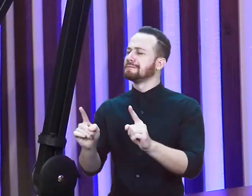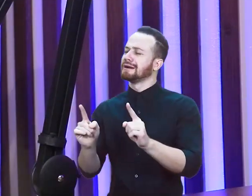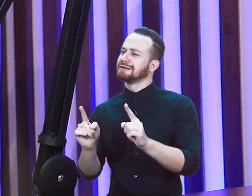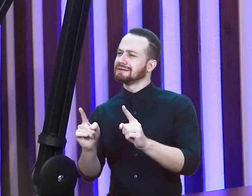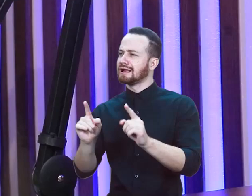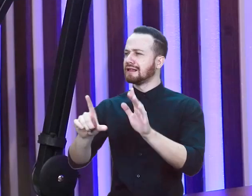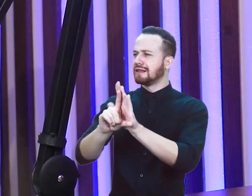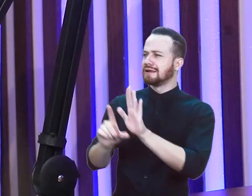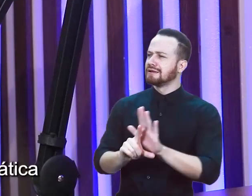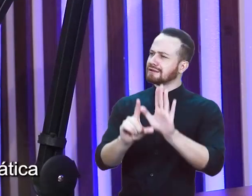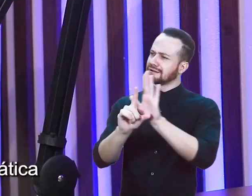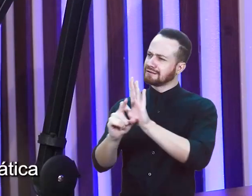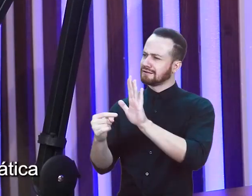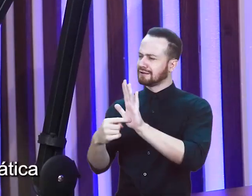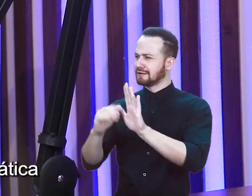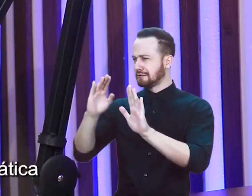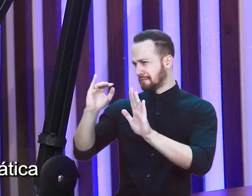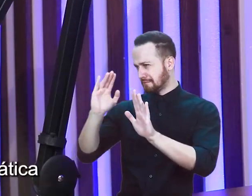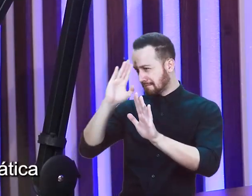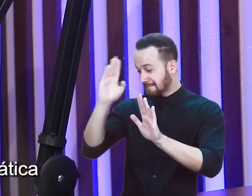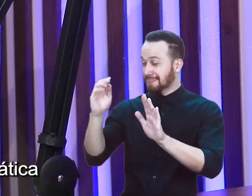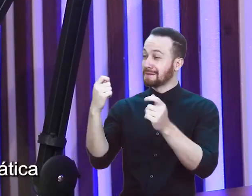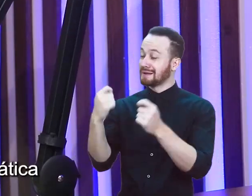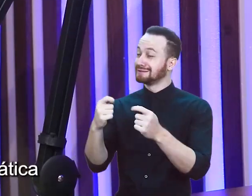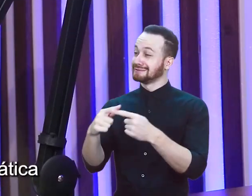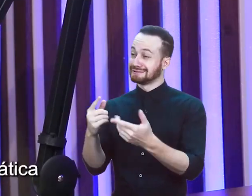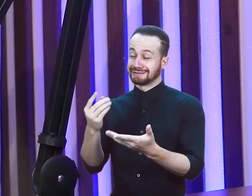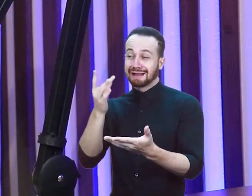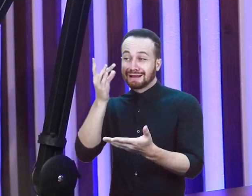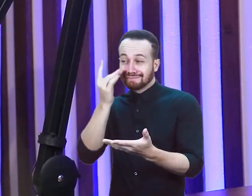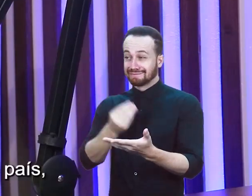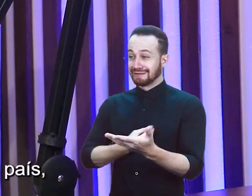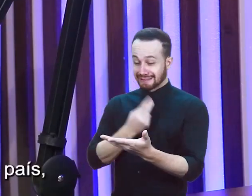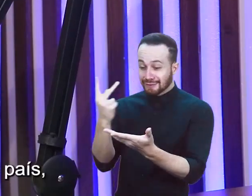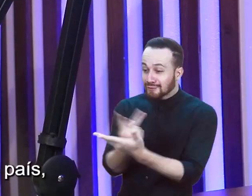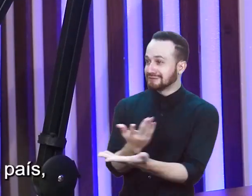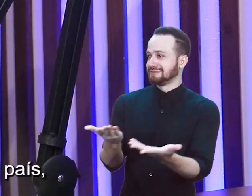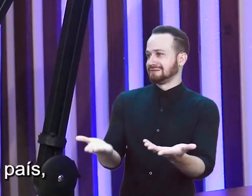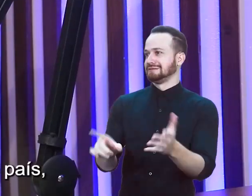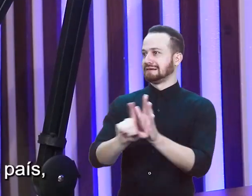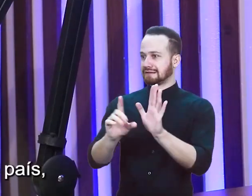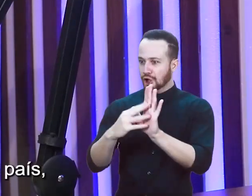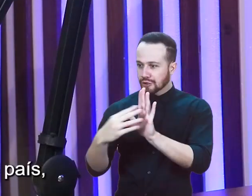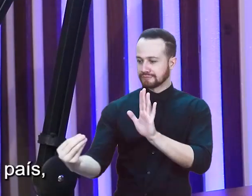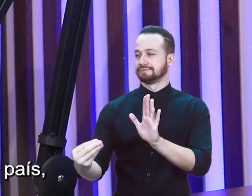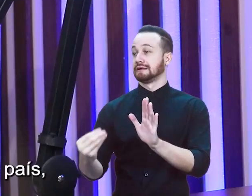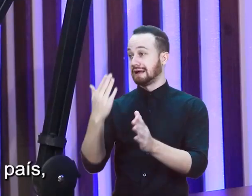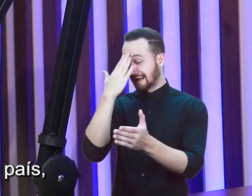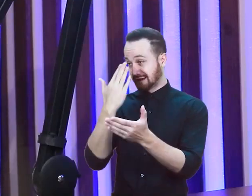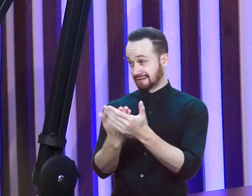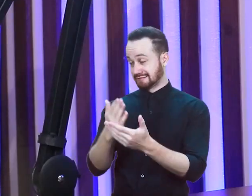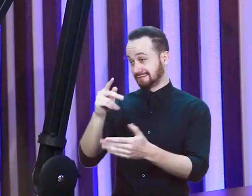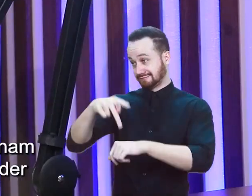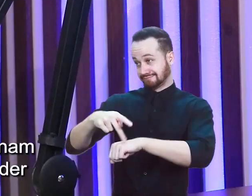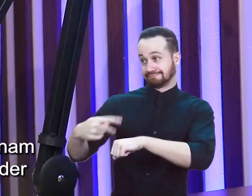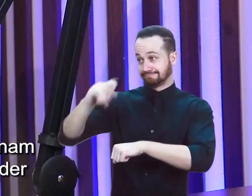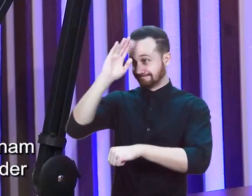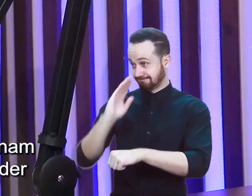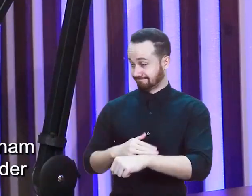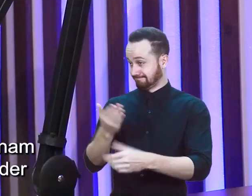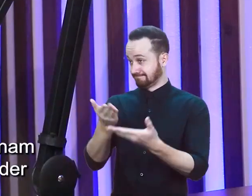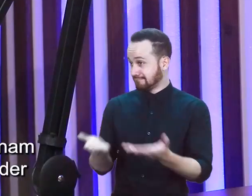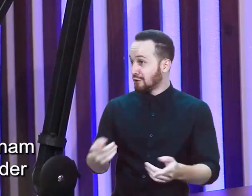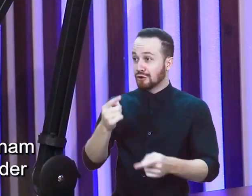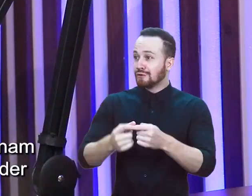sancionar leis. É fundamental colocá-las em prática, para que nós acreditemos nesse país. Porque